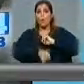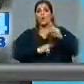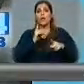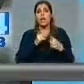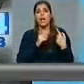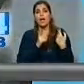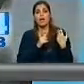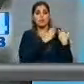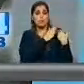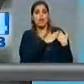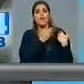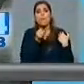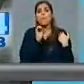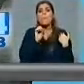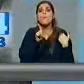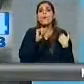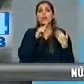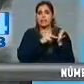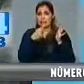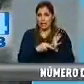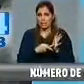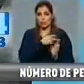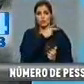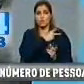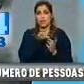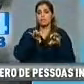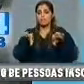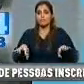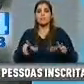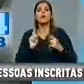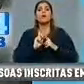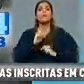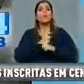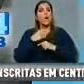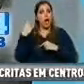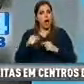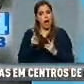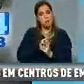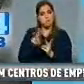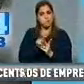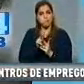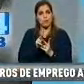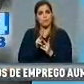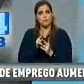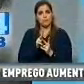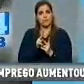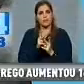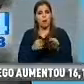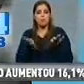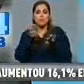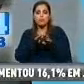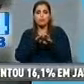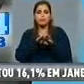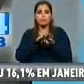dos politécnicos, dos institutos politécnicos e das universidades. Porque há realmente, dos dois lados, alguma sobreposição